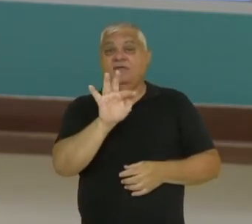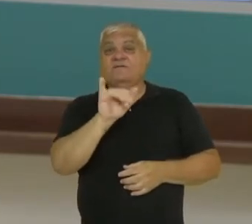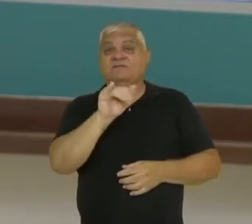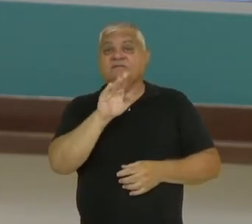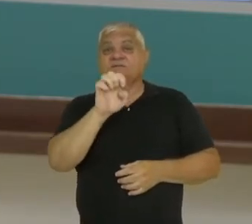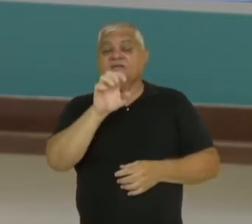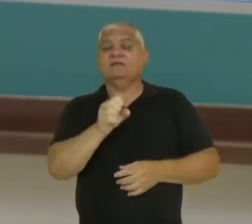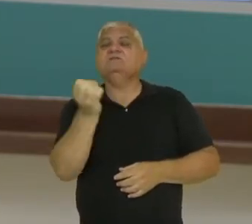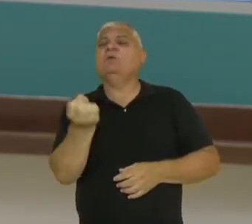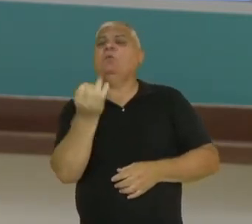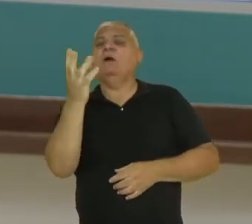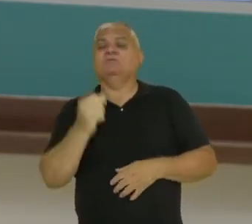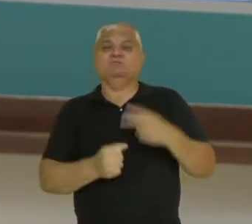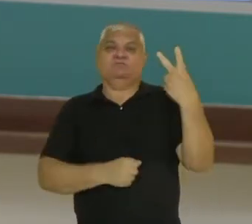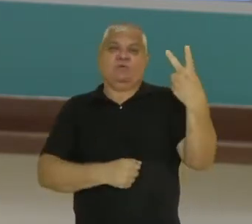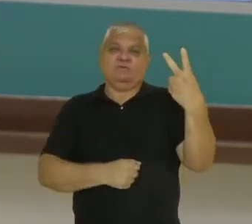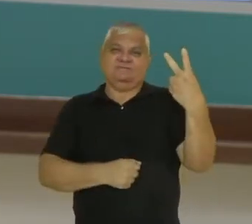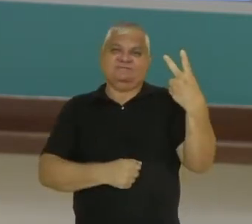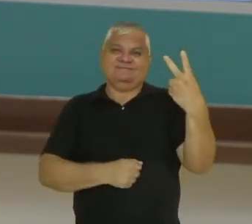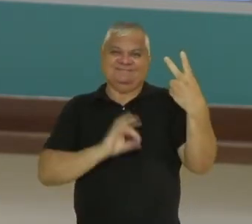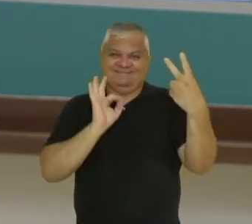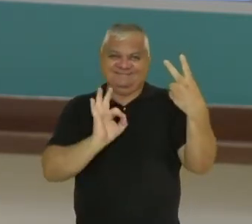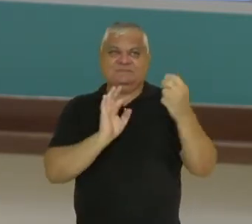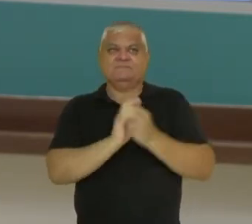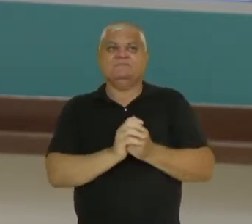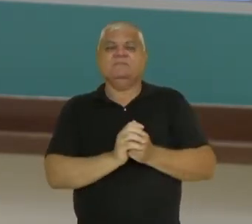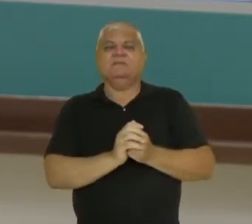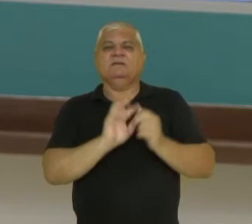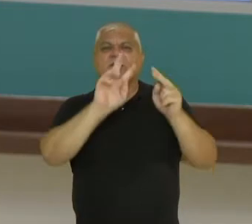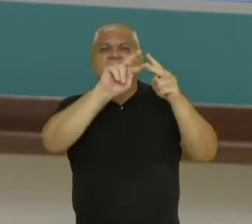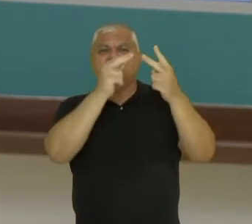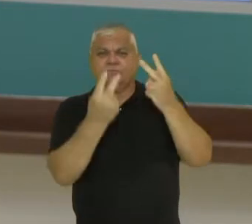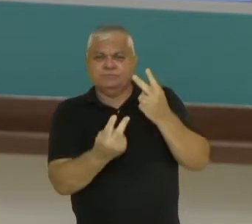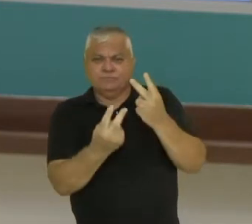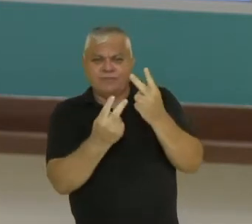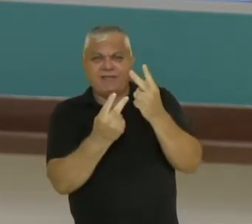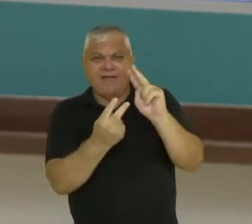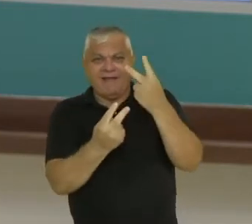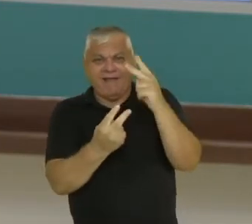a participação dessa substância. O índice está mostrando para a